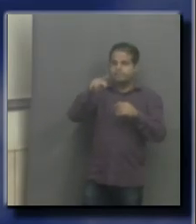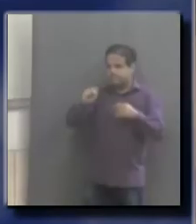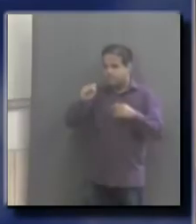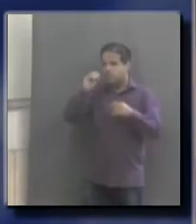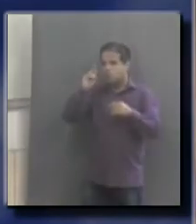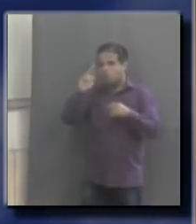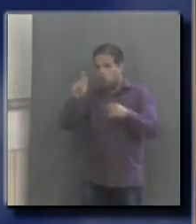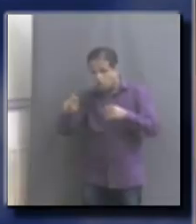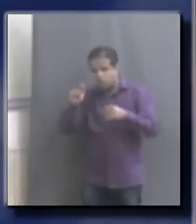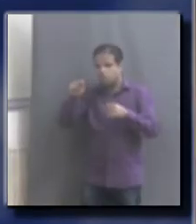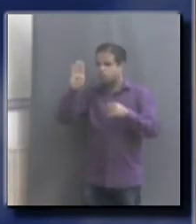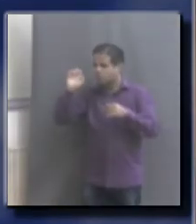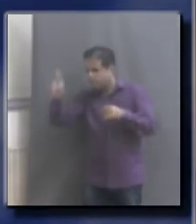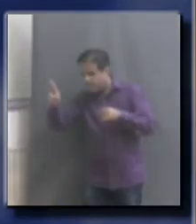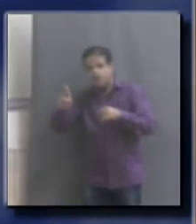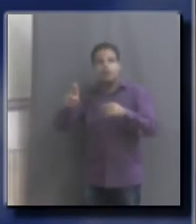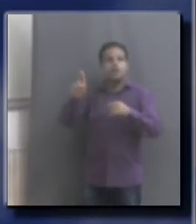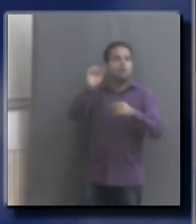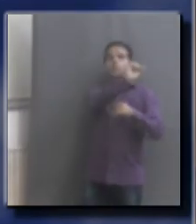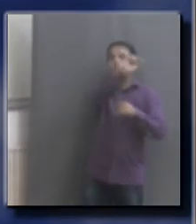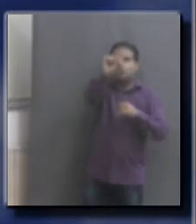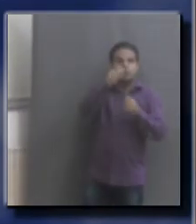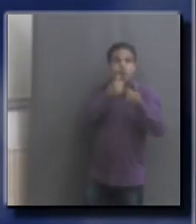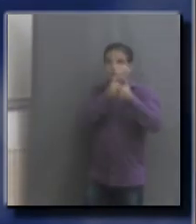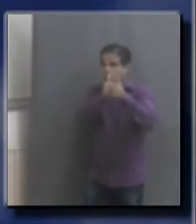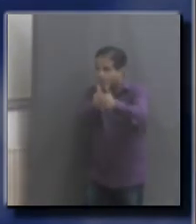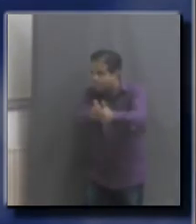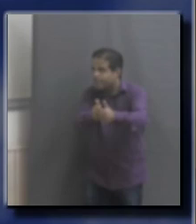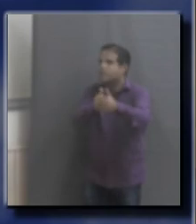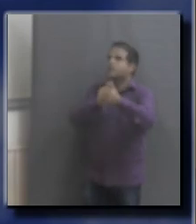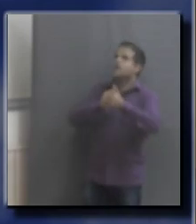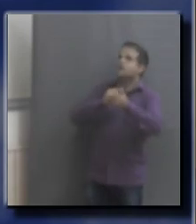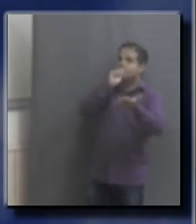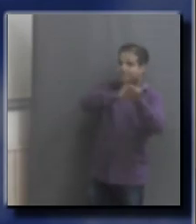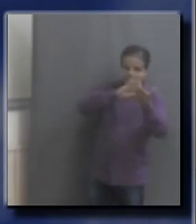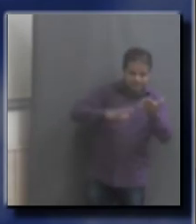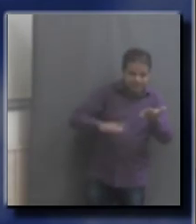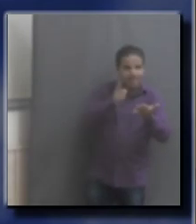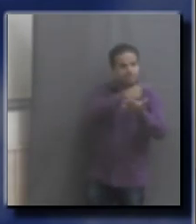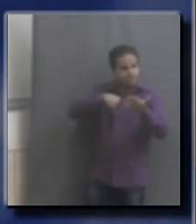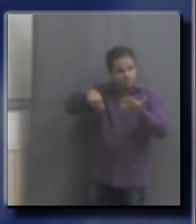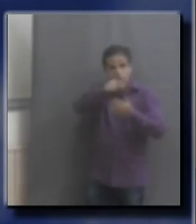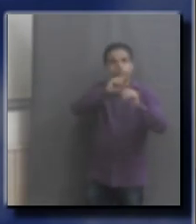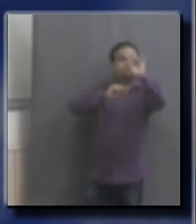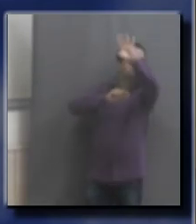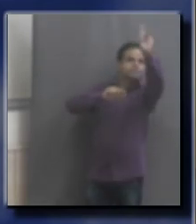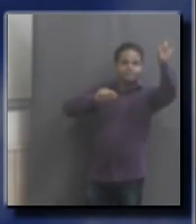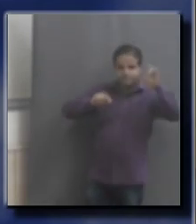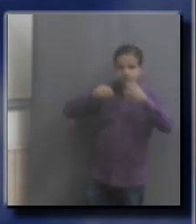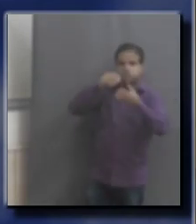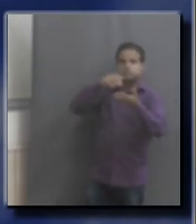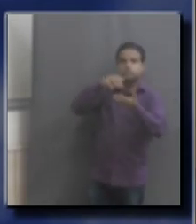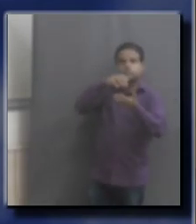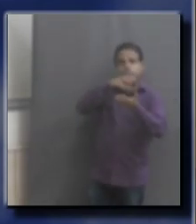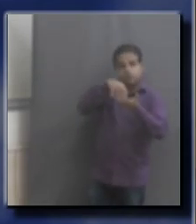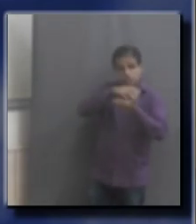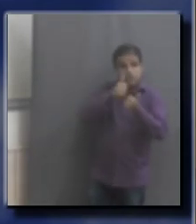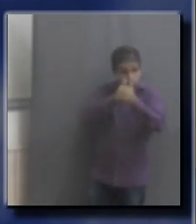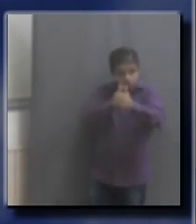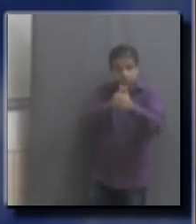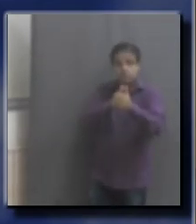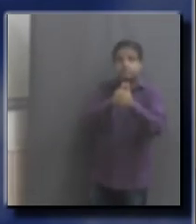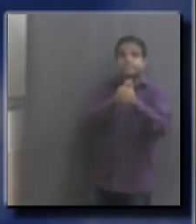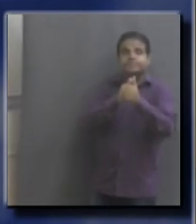dcnpc@cfp.org.br. Os mediadores, né, que estão acompanhando as atividades aí nos nossos polos, né, vou lembrá-los aqui